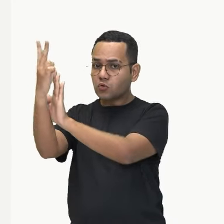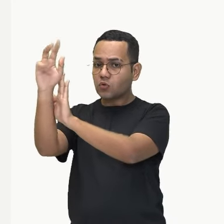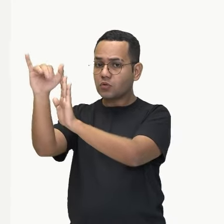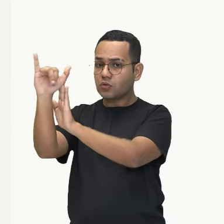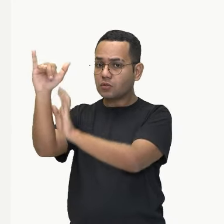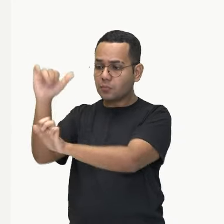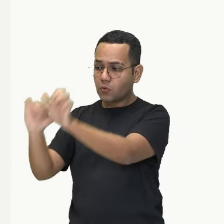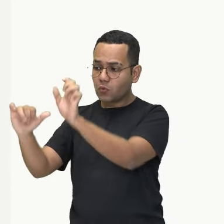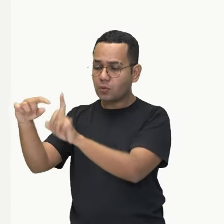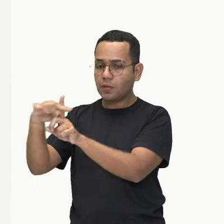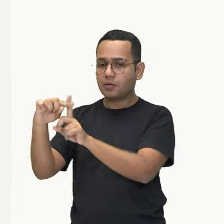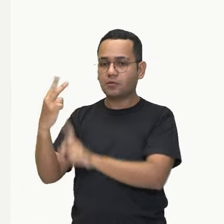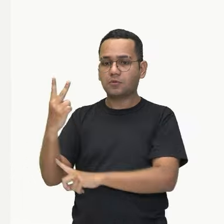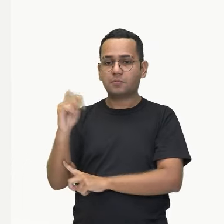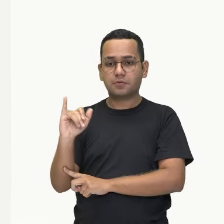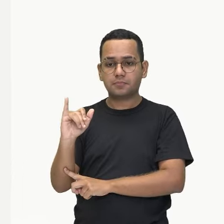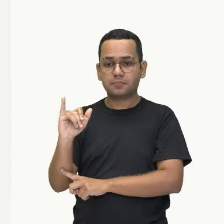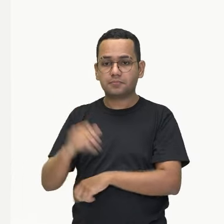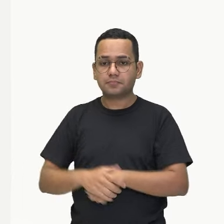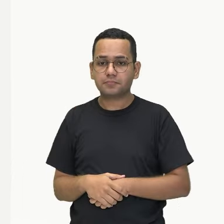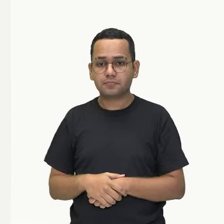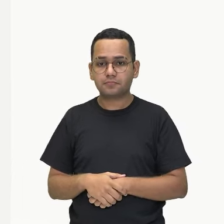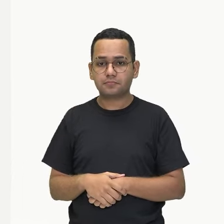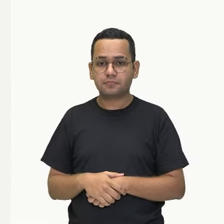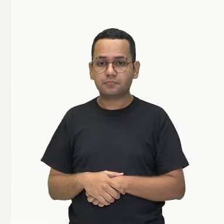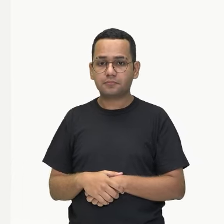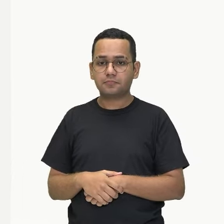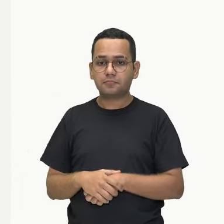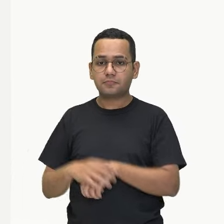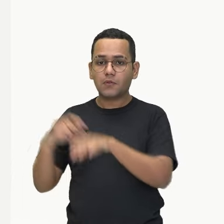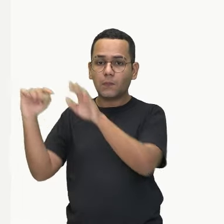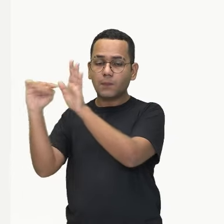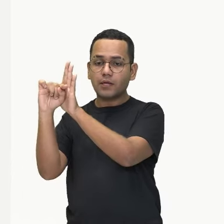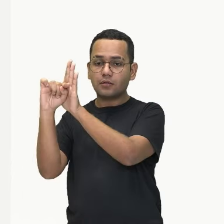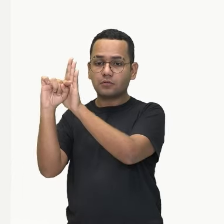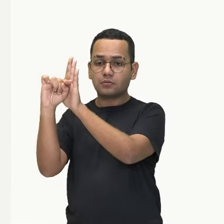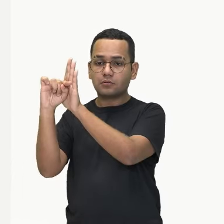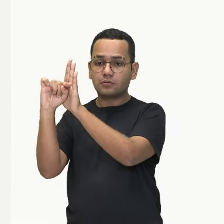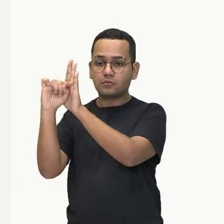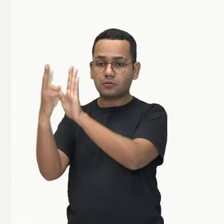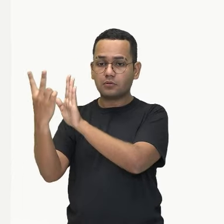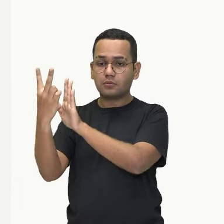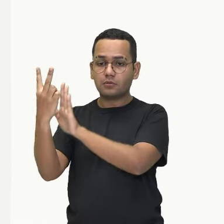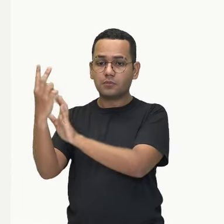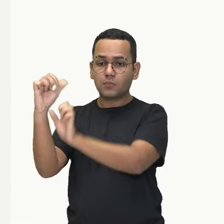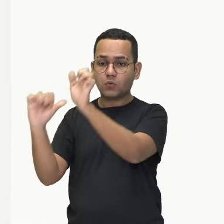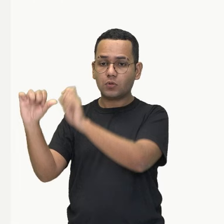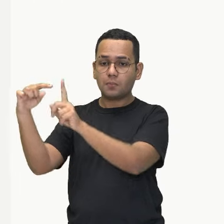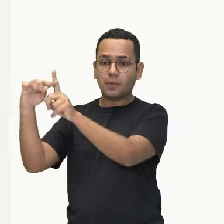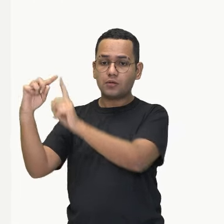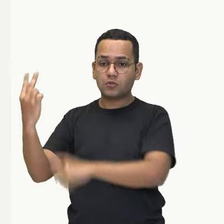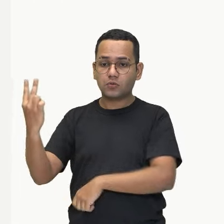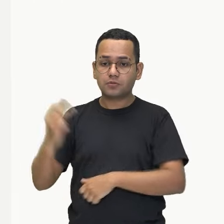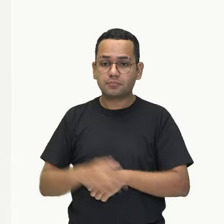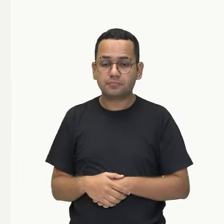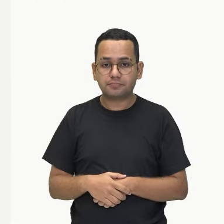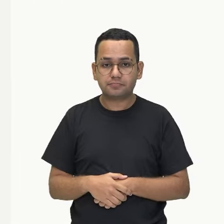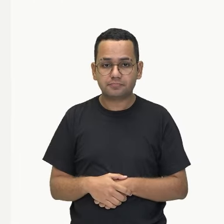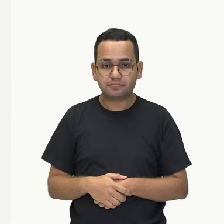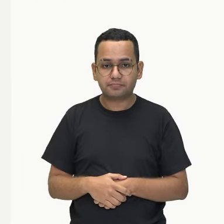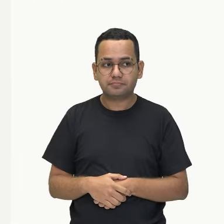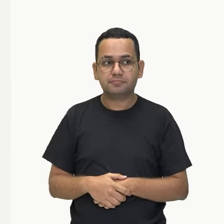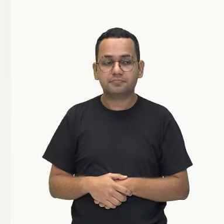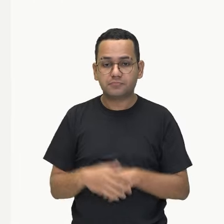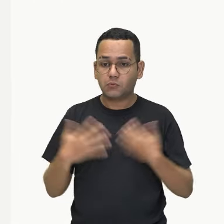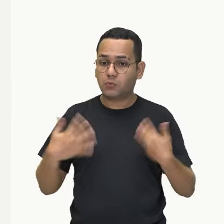negativo, fica positivo. E o menos 2 é negativo, fica positivo. Agora ficou bem